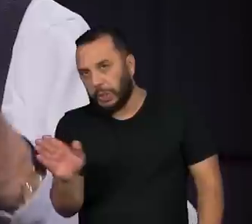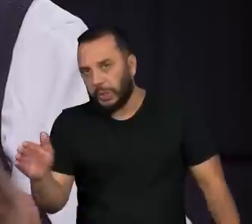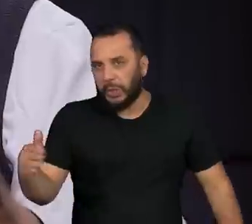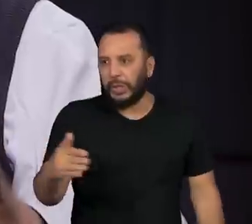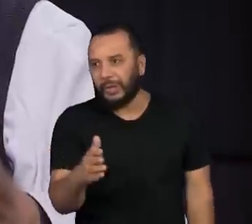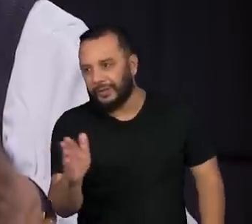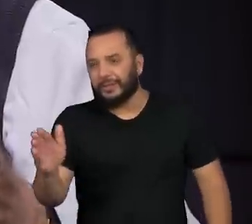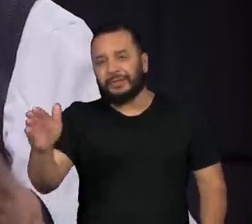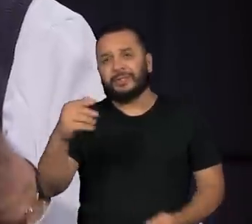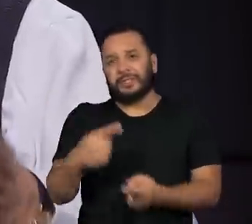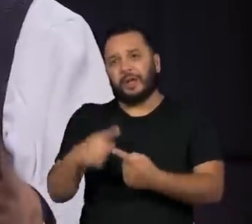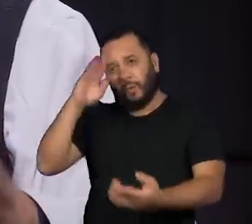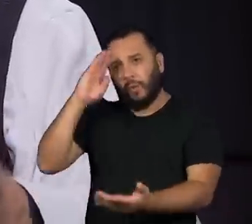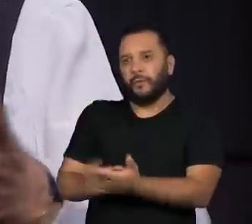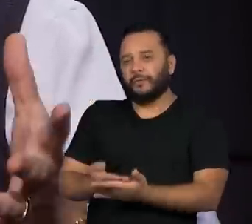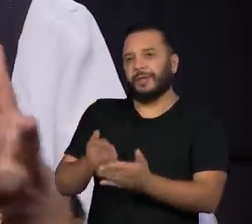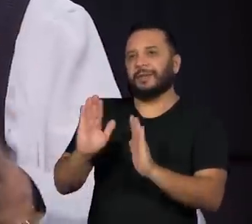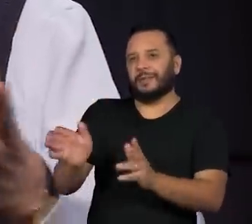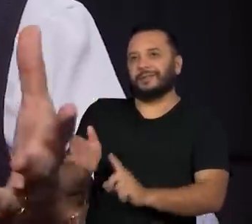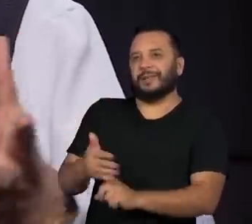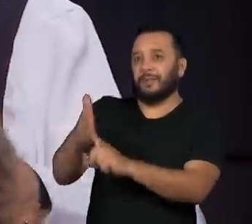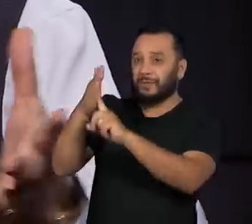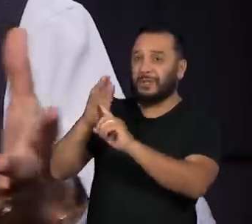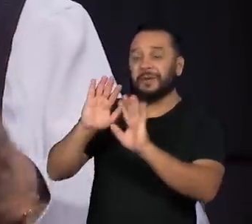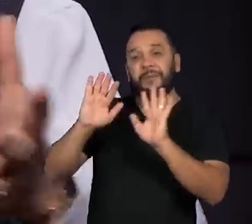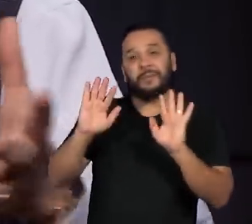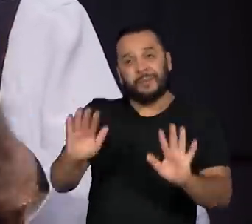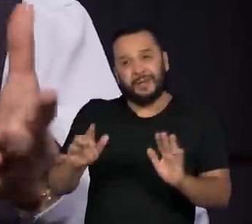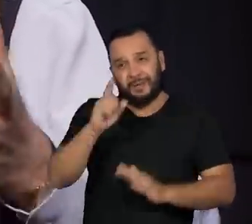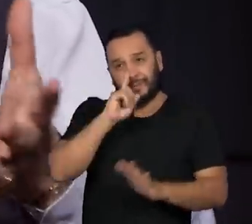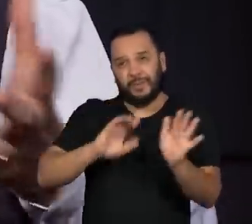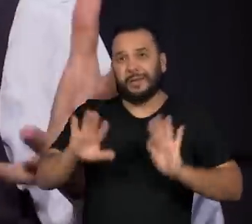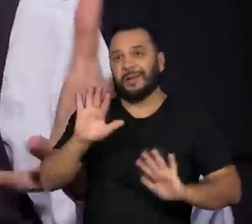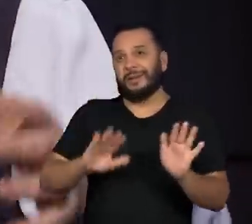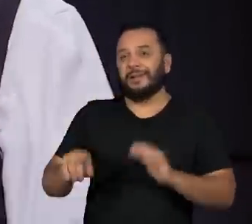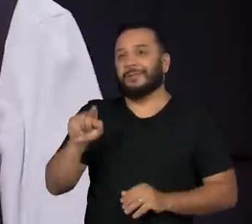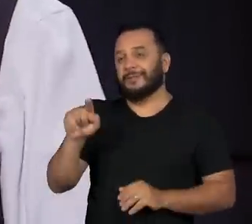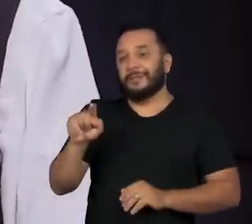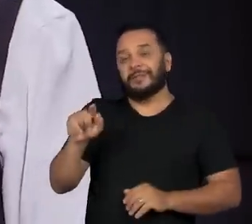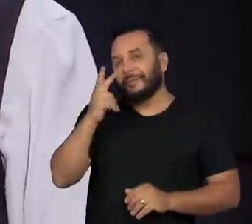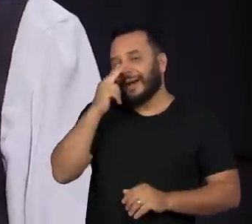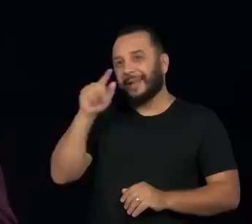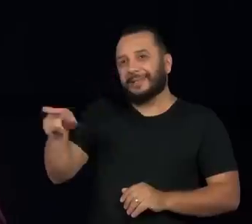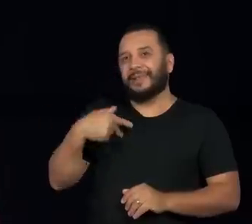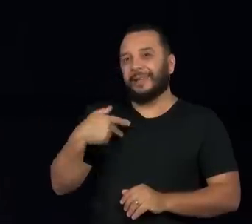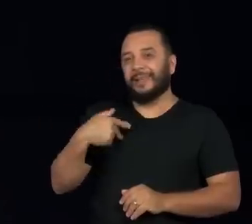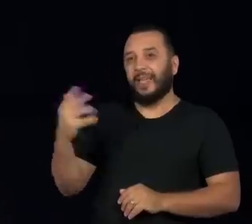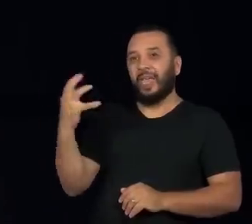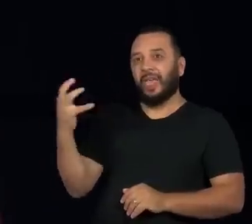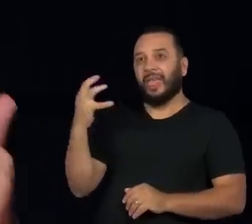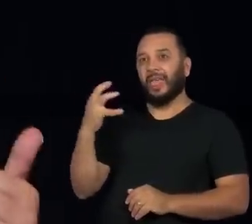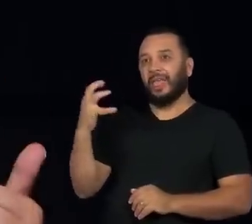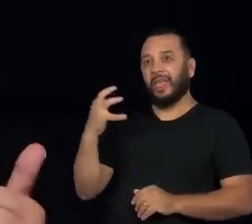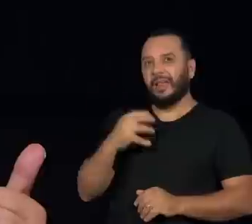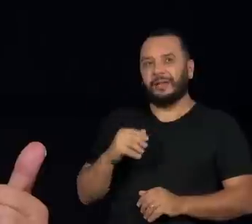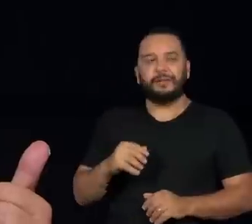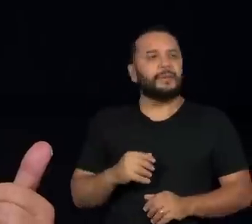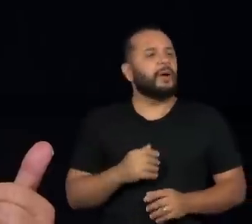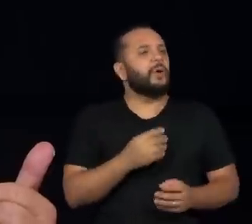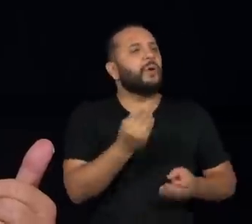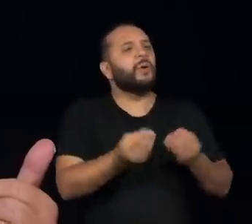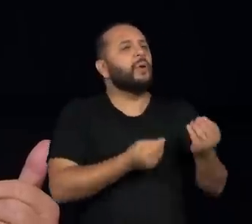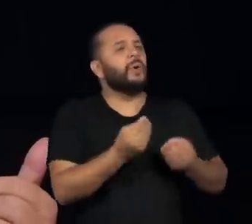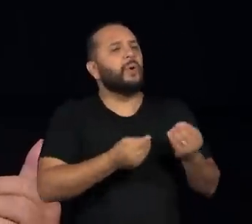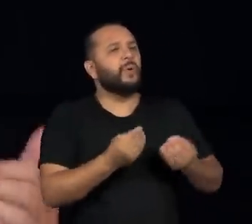esse tipo de credibilidade e o grande risco é que em breve você vira então digamos objeto do processo e o que fazer para não ficar ranzinza